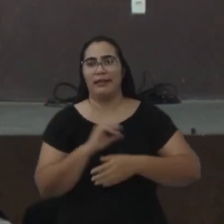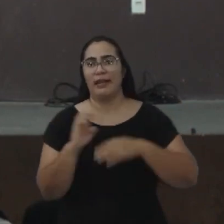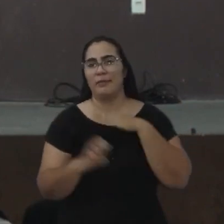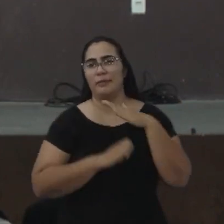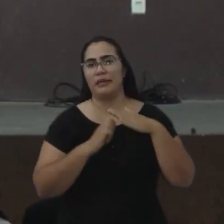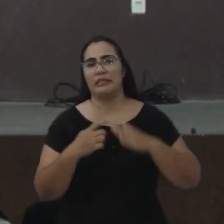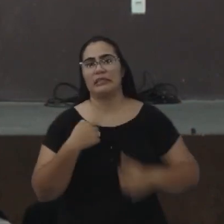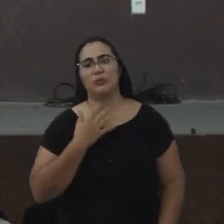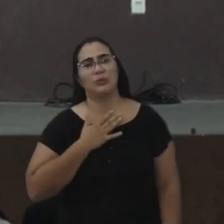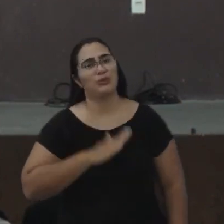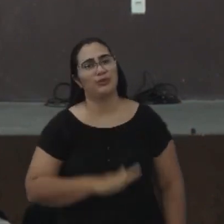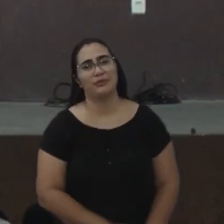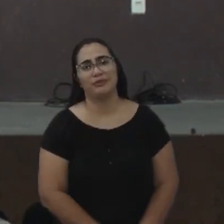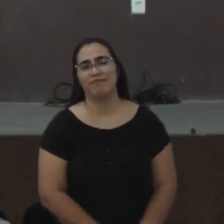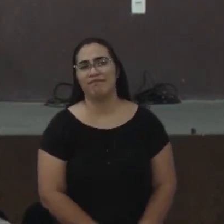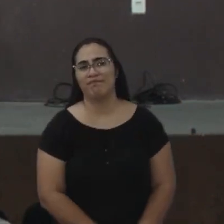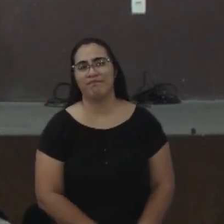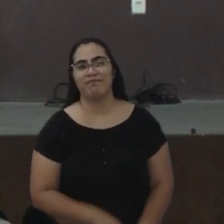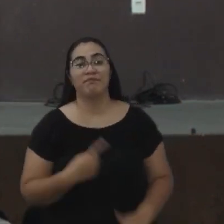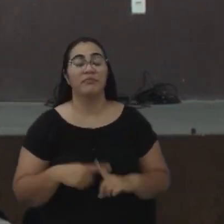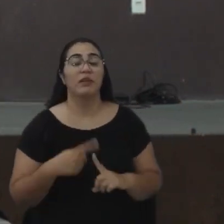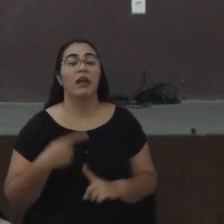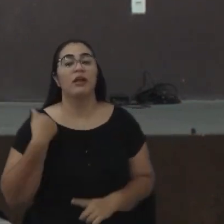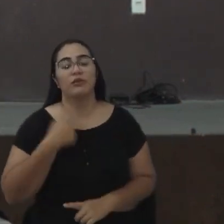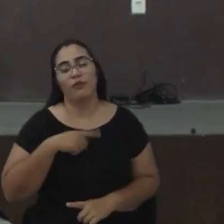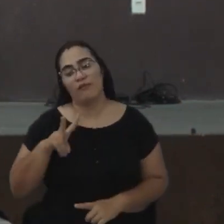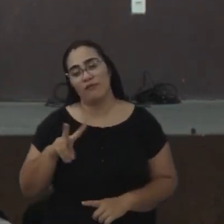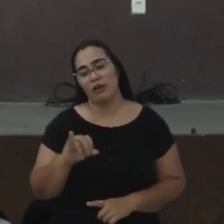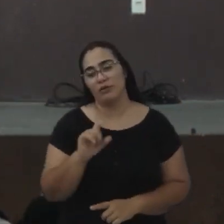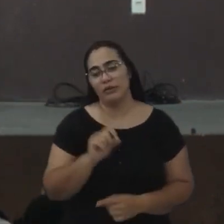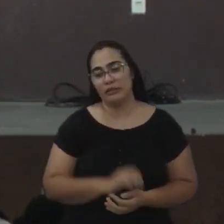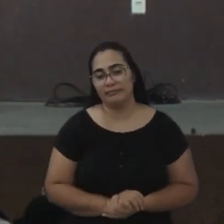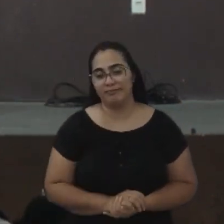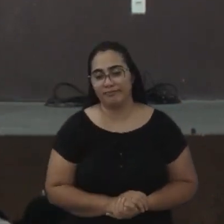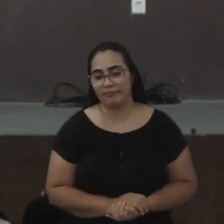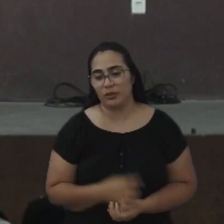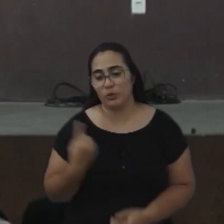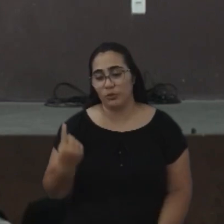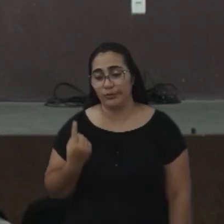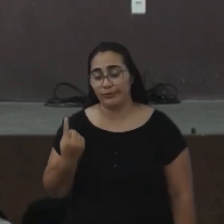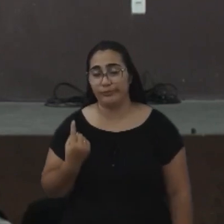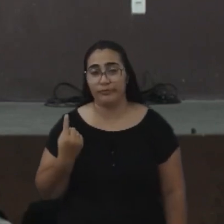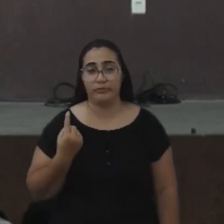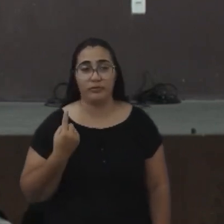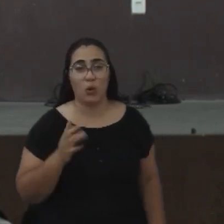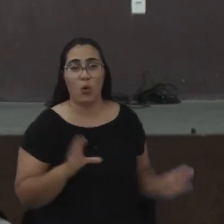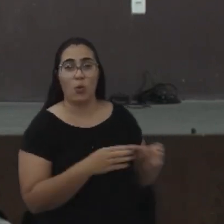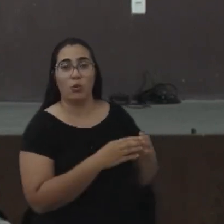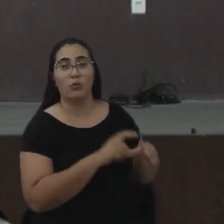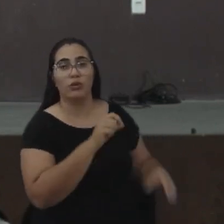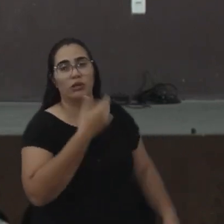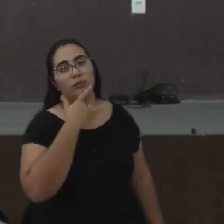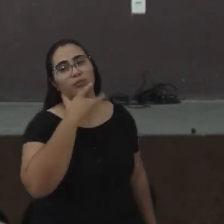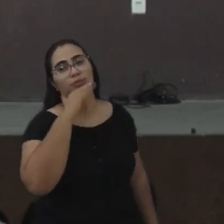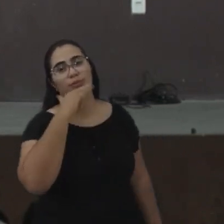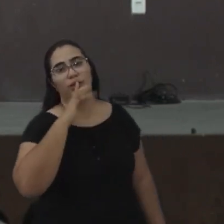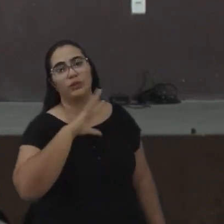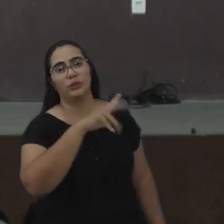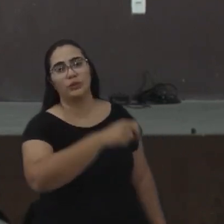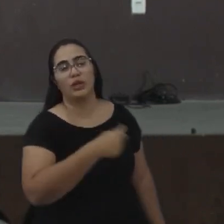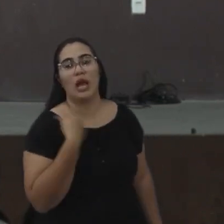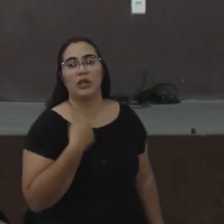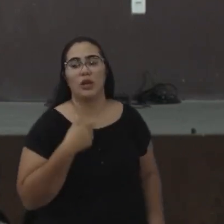desconfortável. A gente vai lá, fica deslocado, a galera toma birita, você com